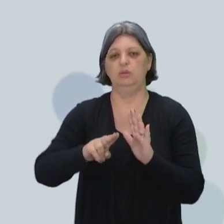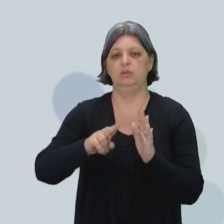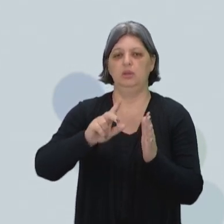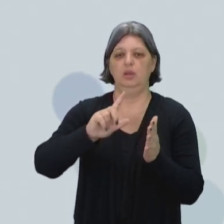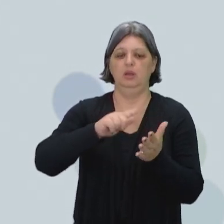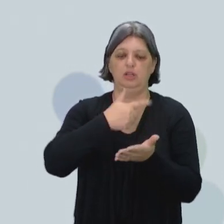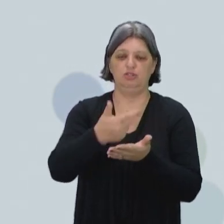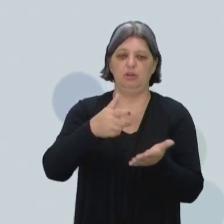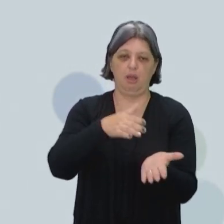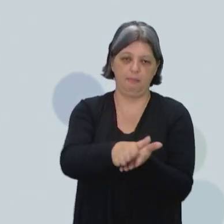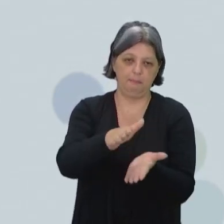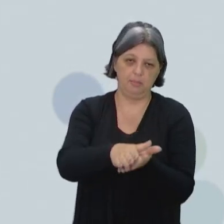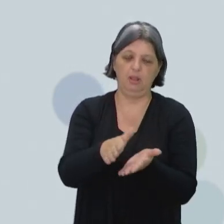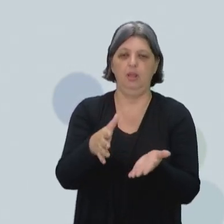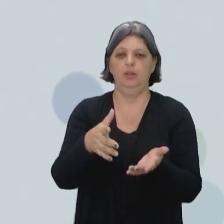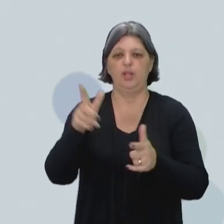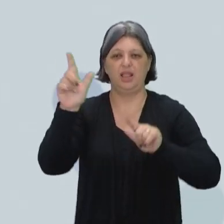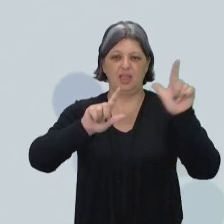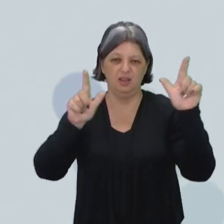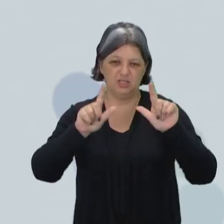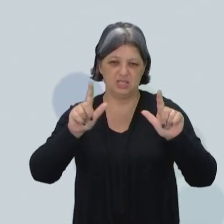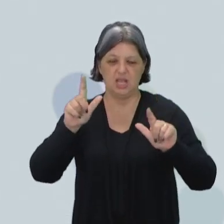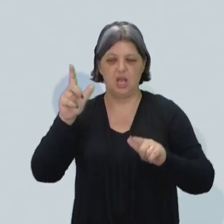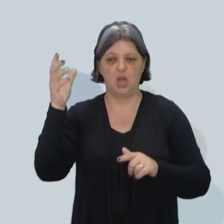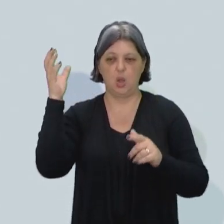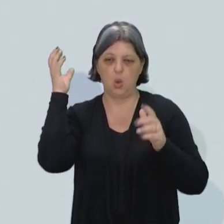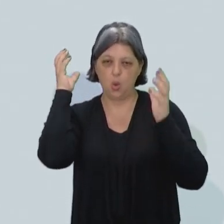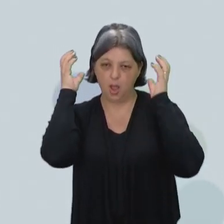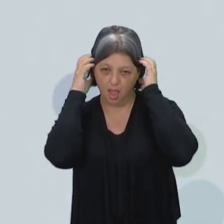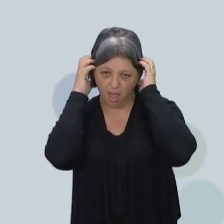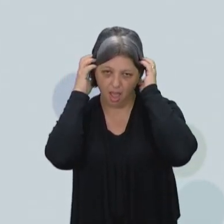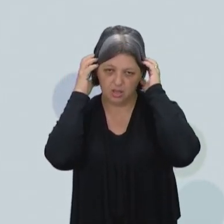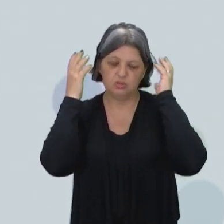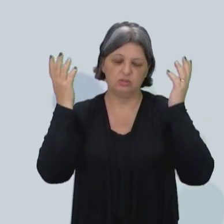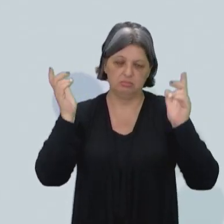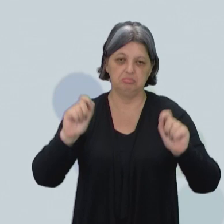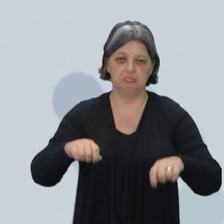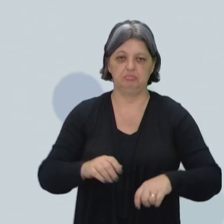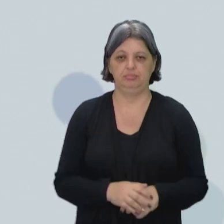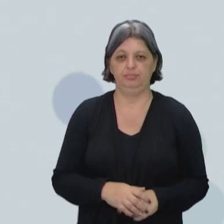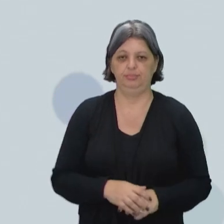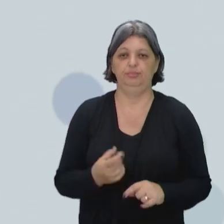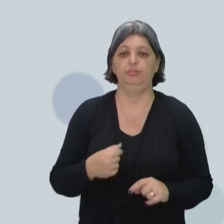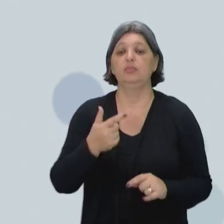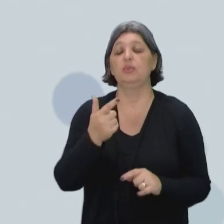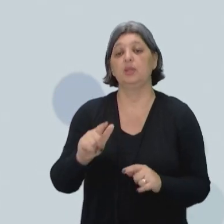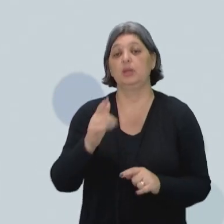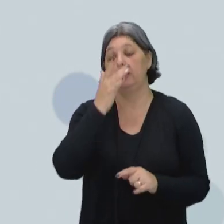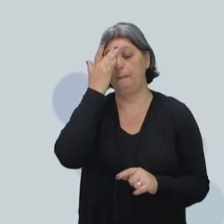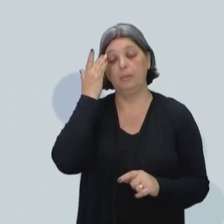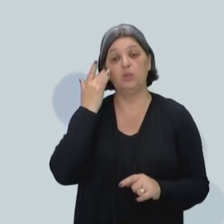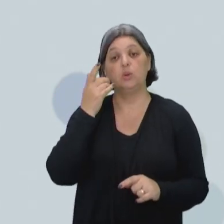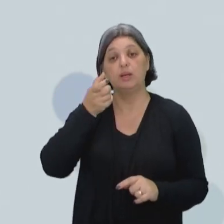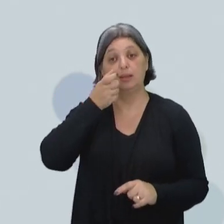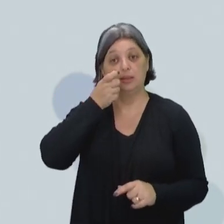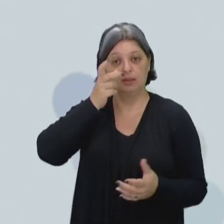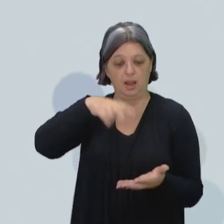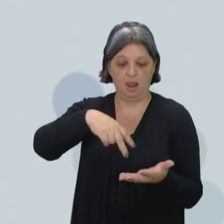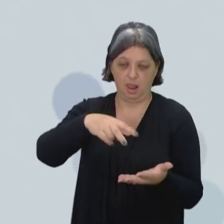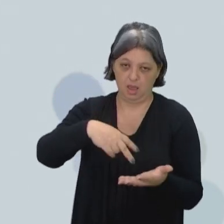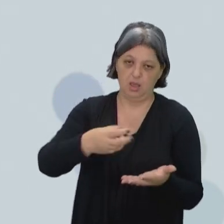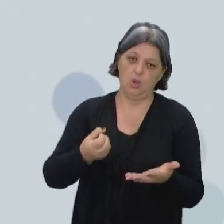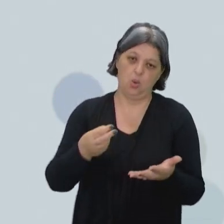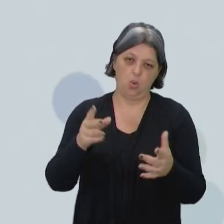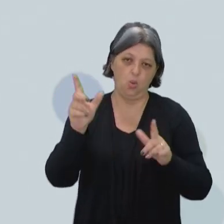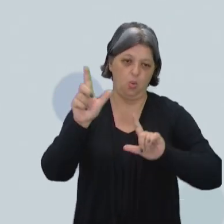a TV, a rádio, as mídias digitais e tal. E depois, o receptor, que é o leitor. Como nesse caso, primeiro,